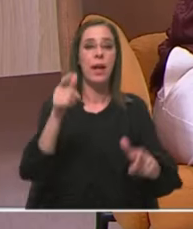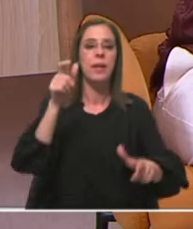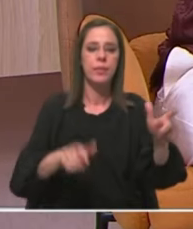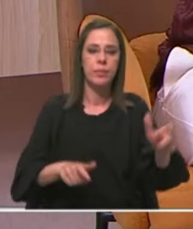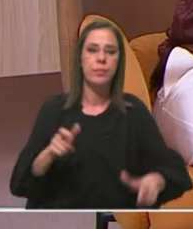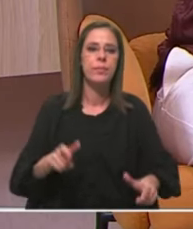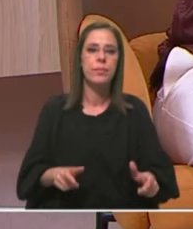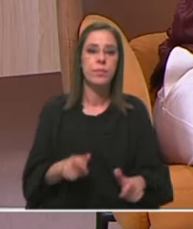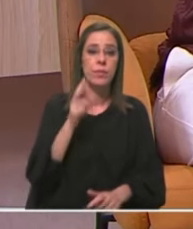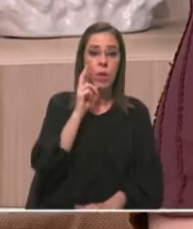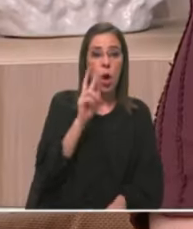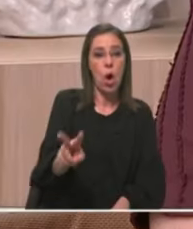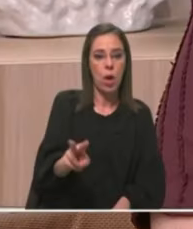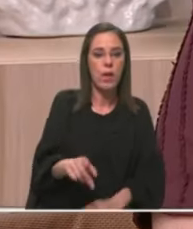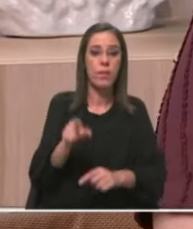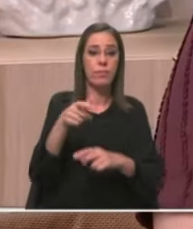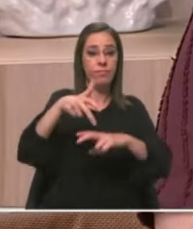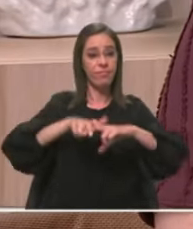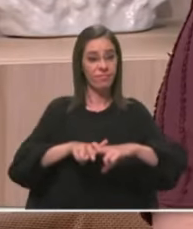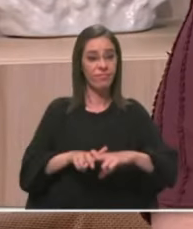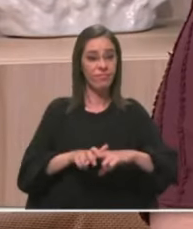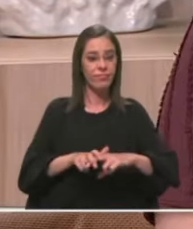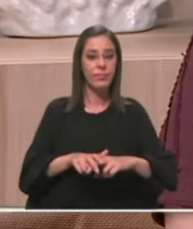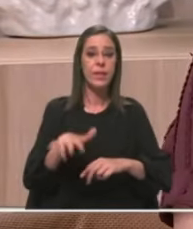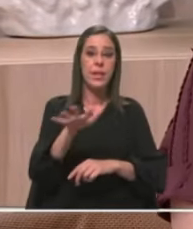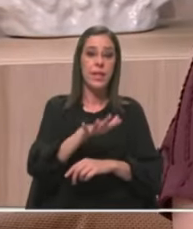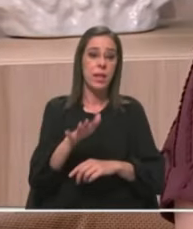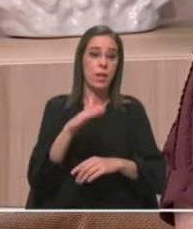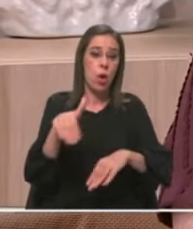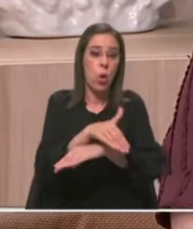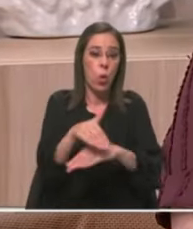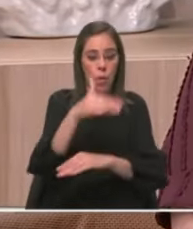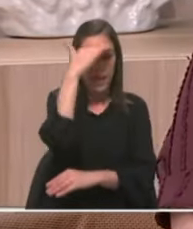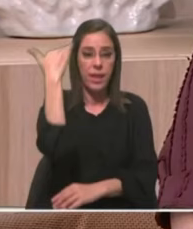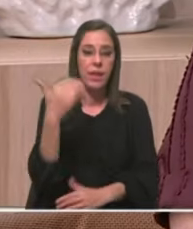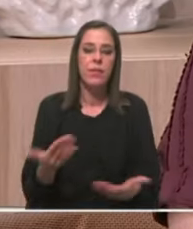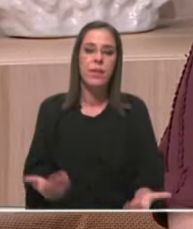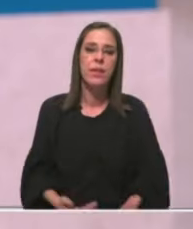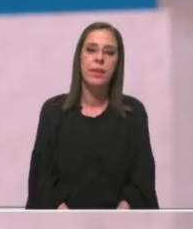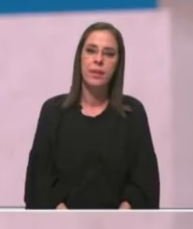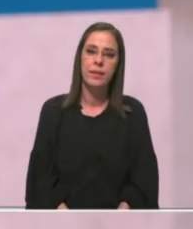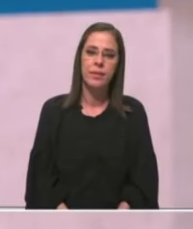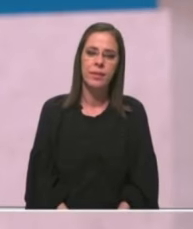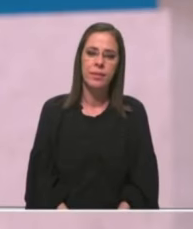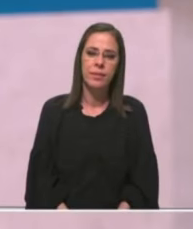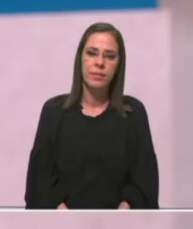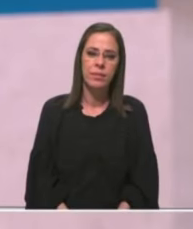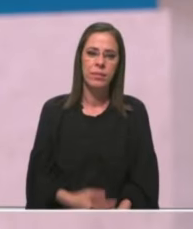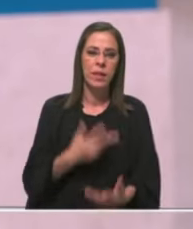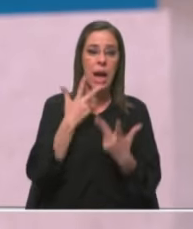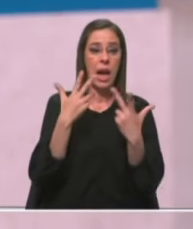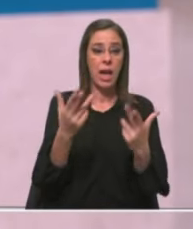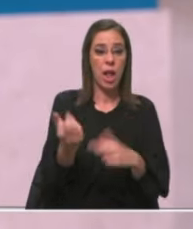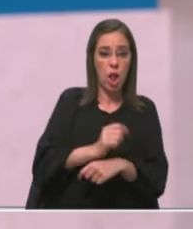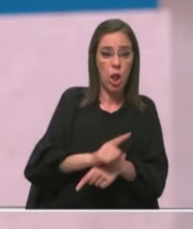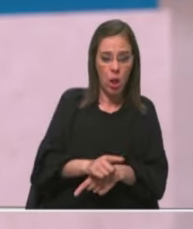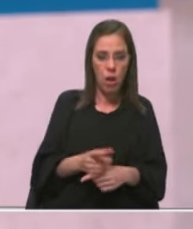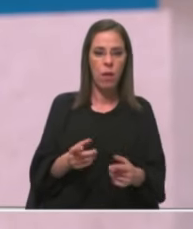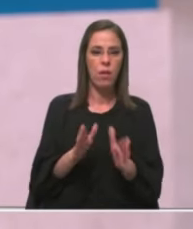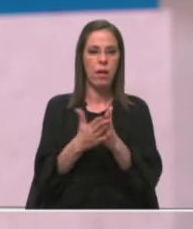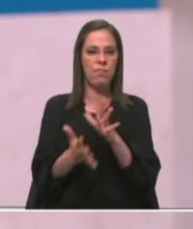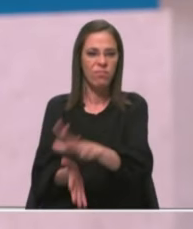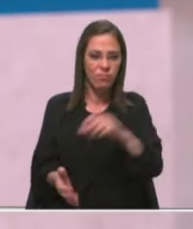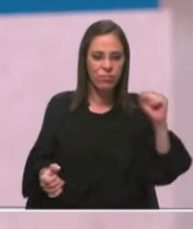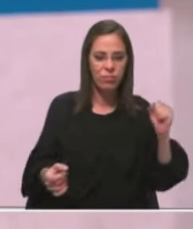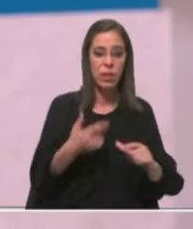pessoas que olham para o Augusto, pela situação difícil em que está, fazem logo juízos de valor e agarram na